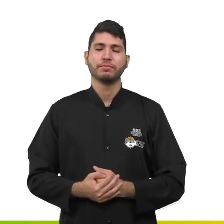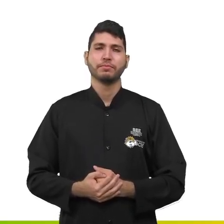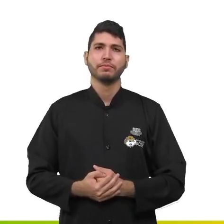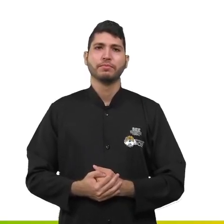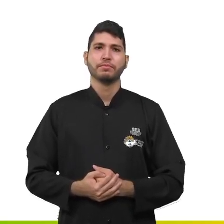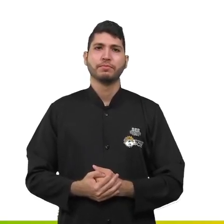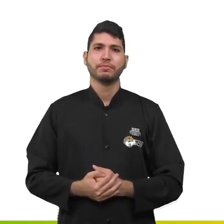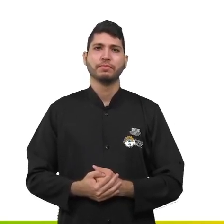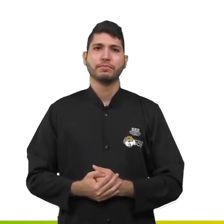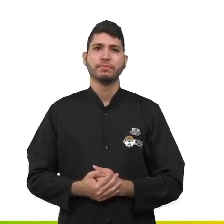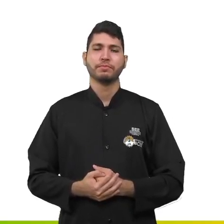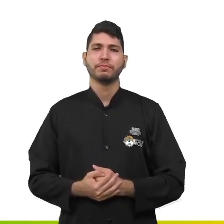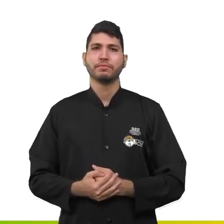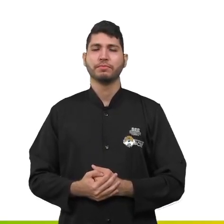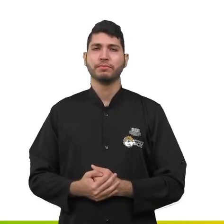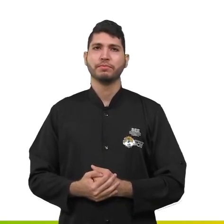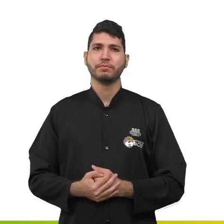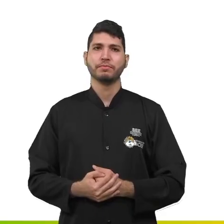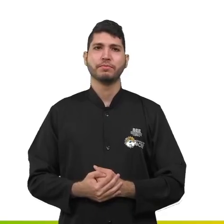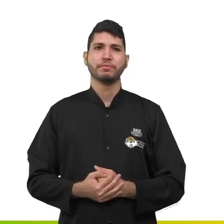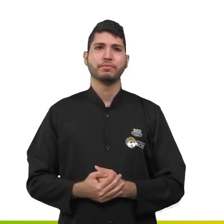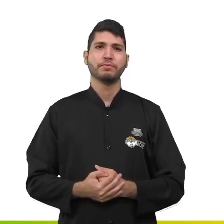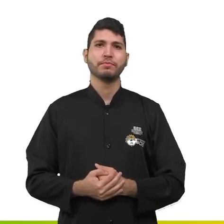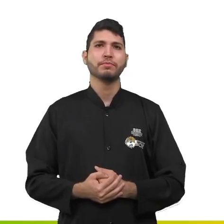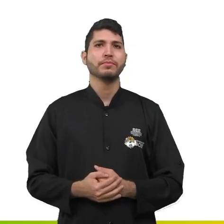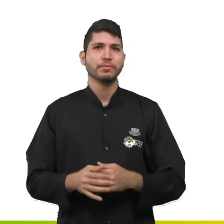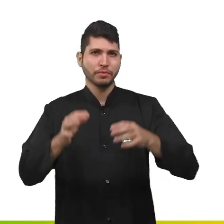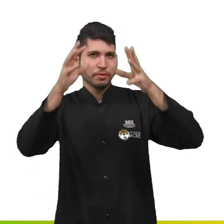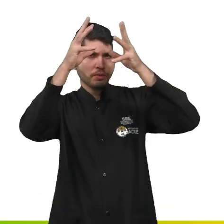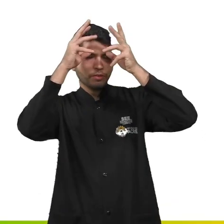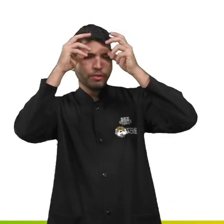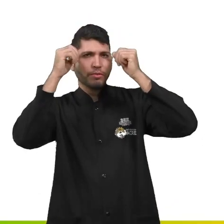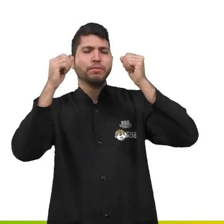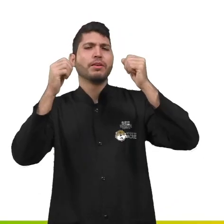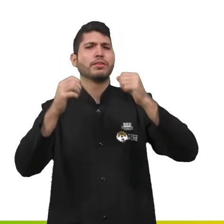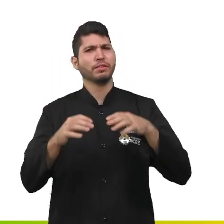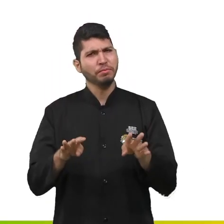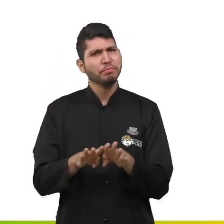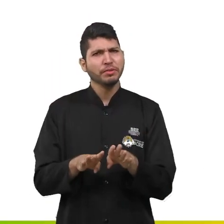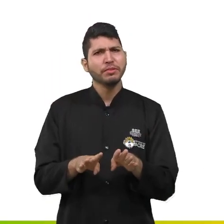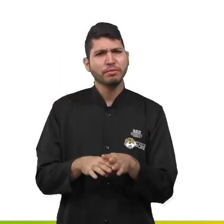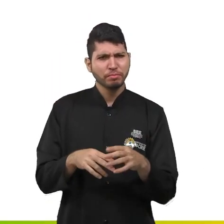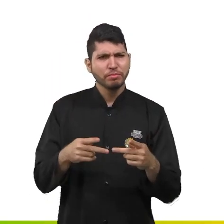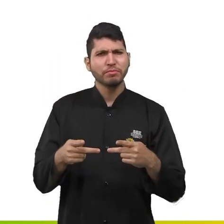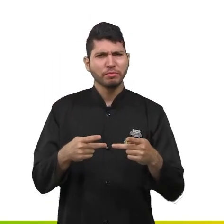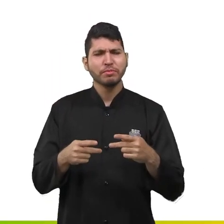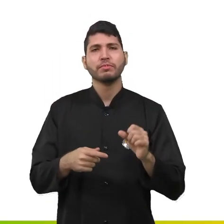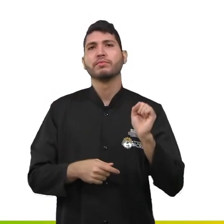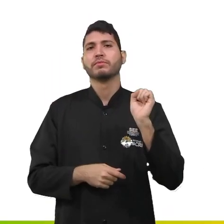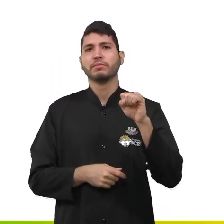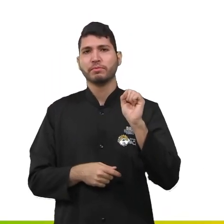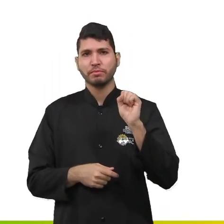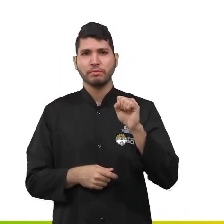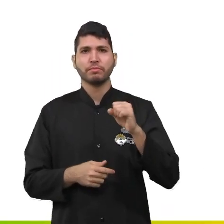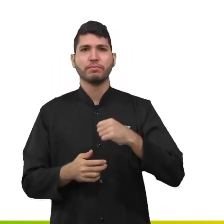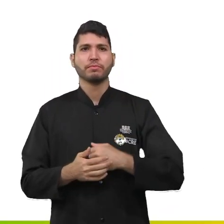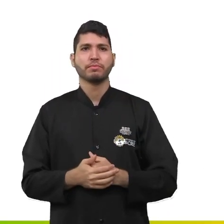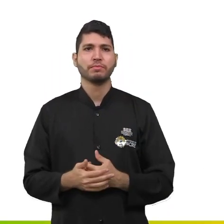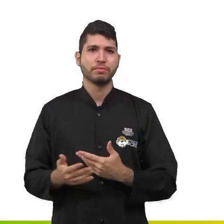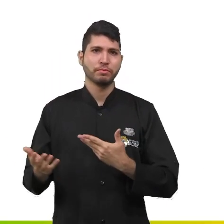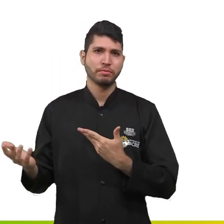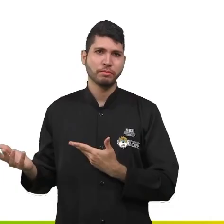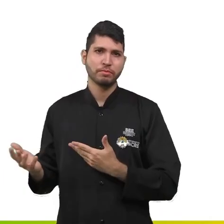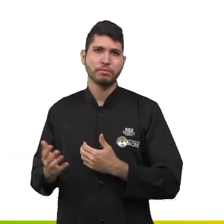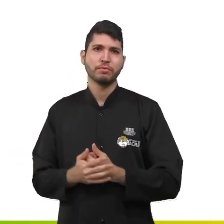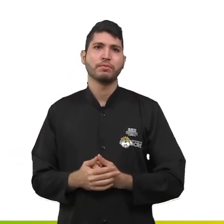Rio de Janeiro ali e tal. Mas e o Acre? Também temos aqui um projeto social relacionado ao Acre, que seria o Acre pela